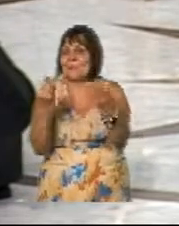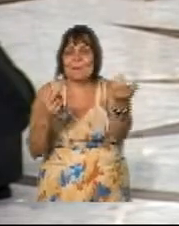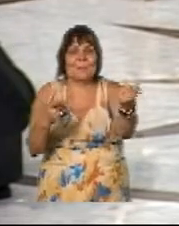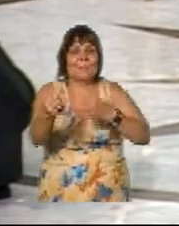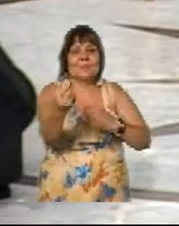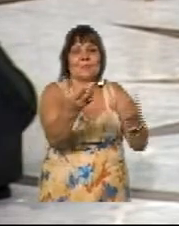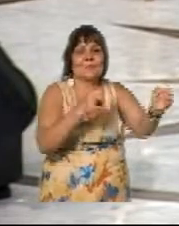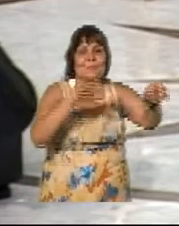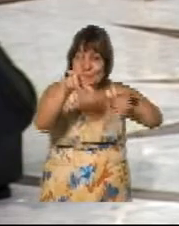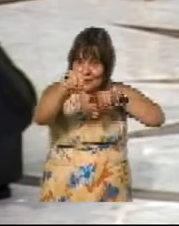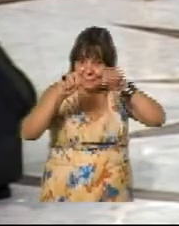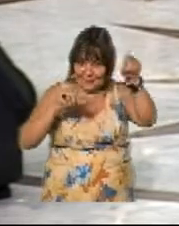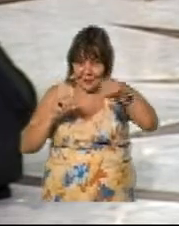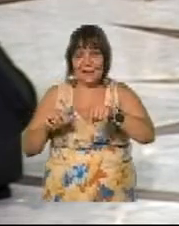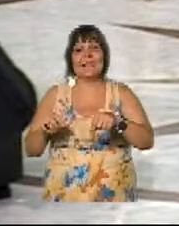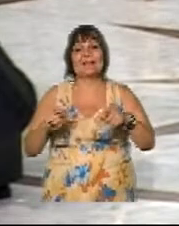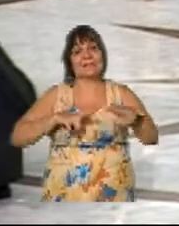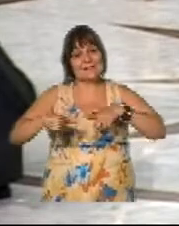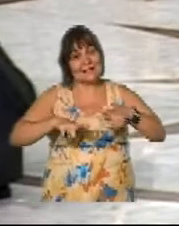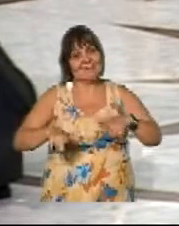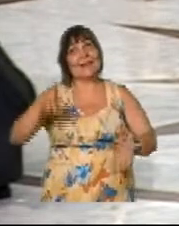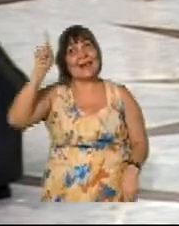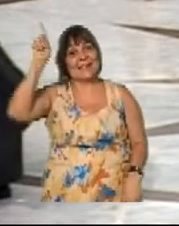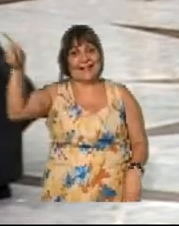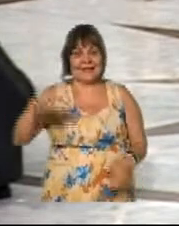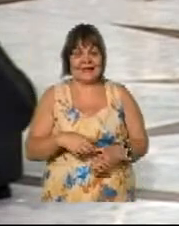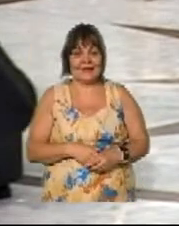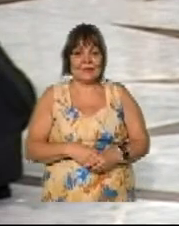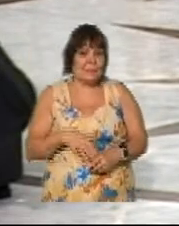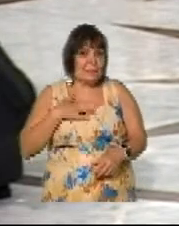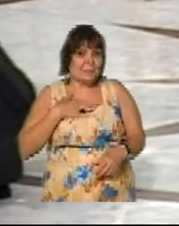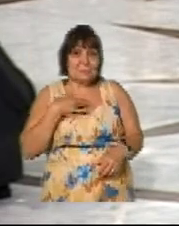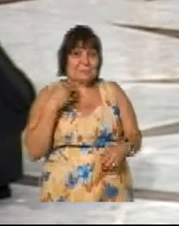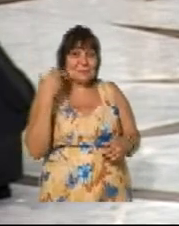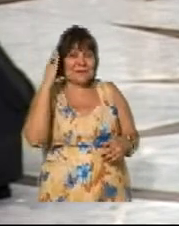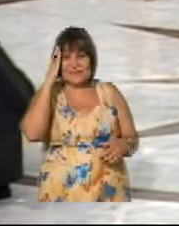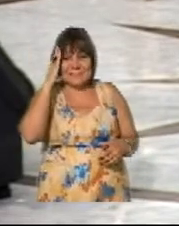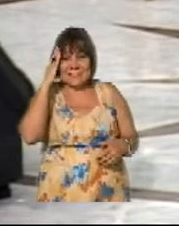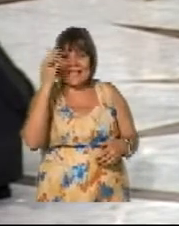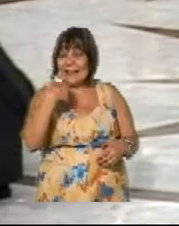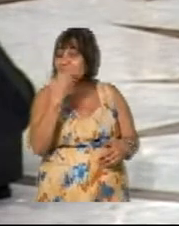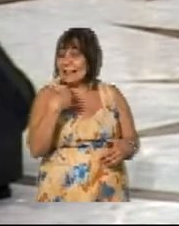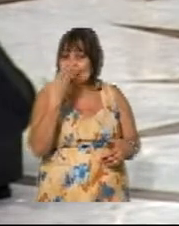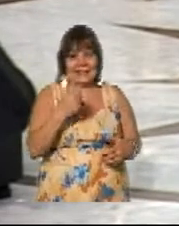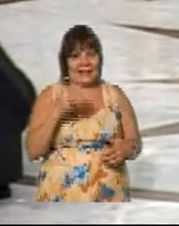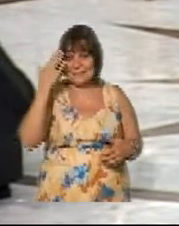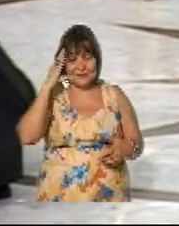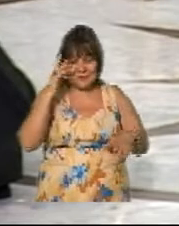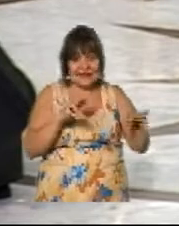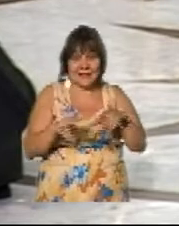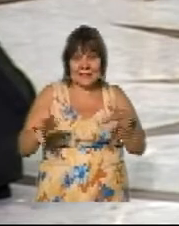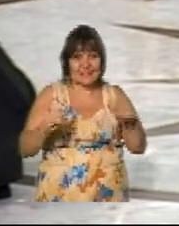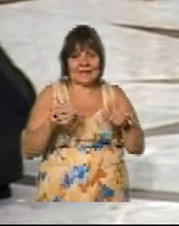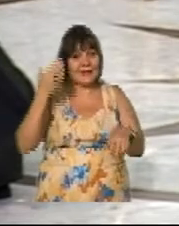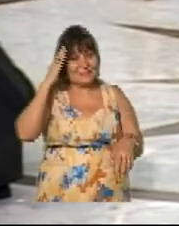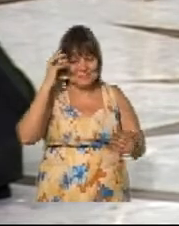Pastor, mas eu não canto, eu não danço, eu não sei pregar, o que, eu tenho que fazer para servir? Agora nós vamos caminhar. 2 Coríntios